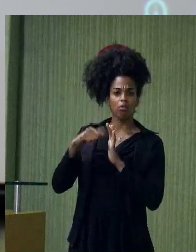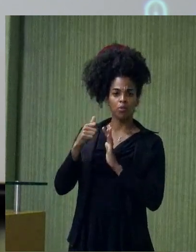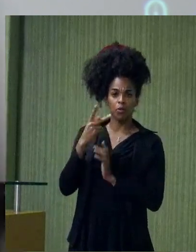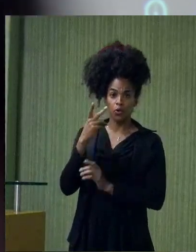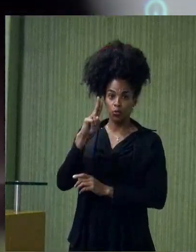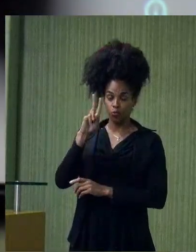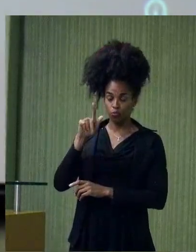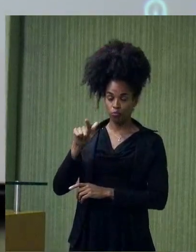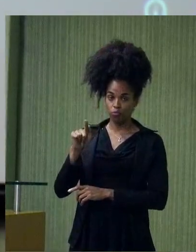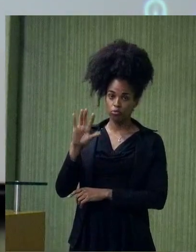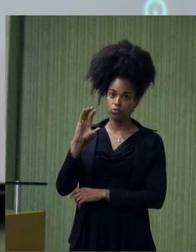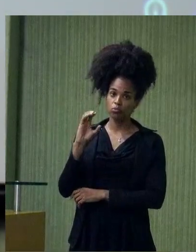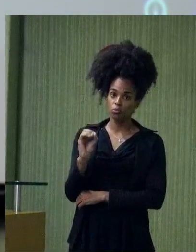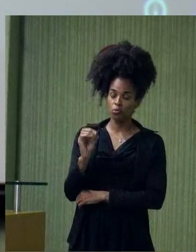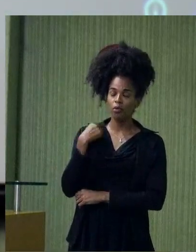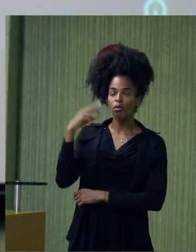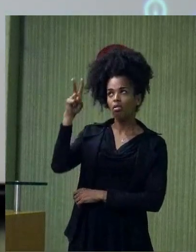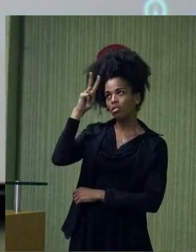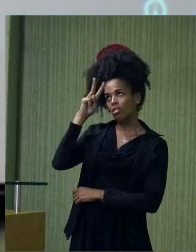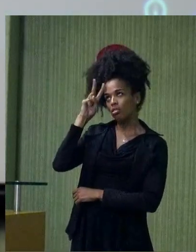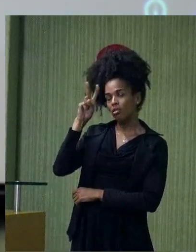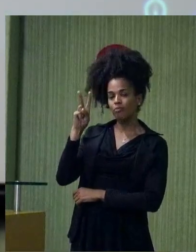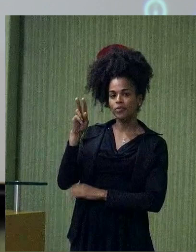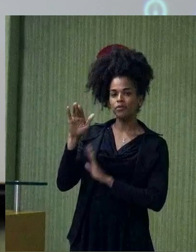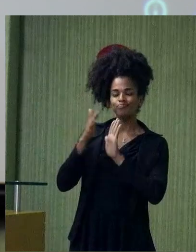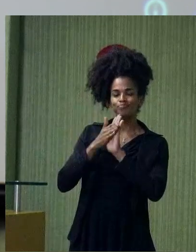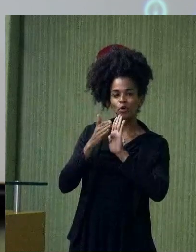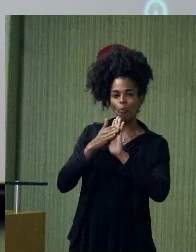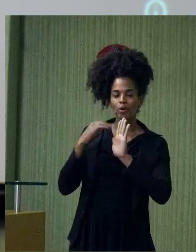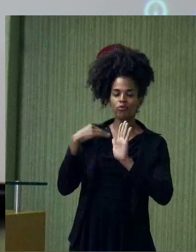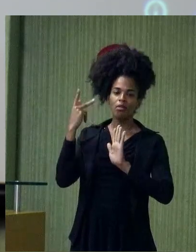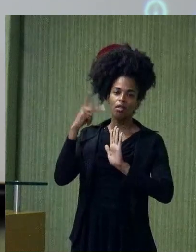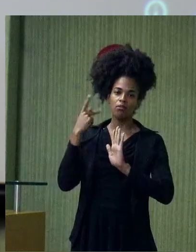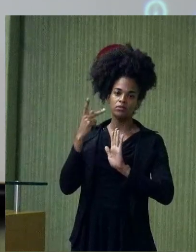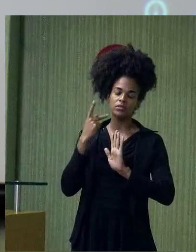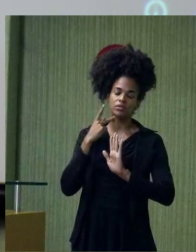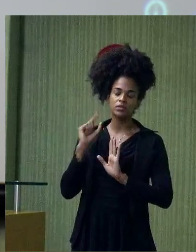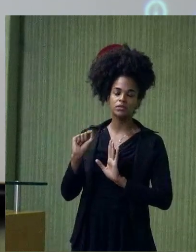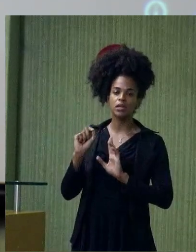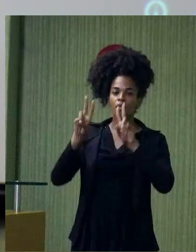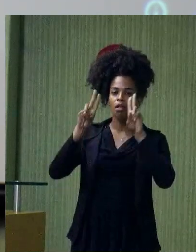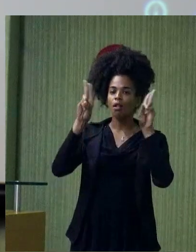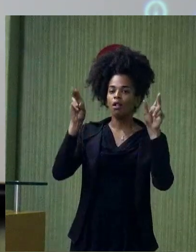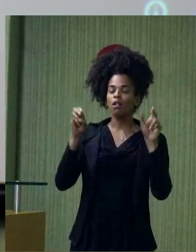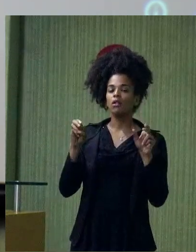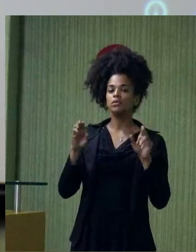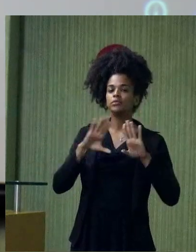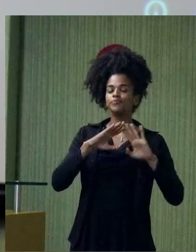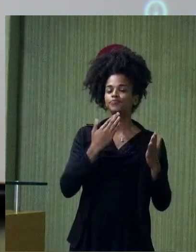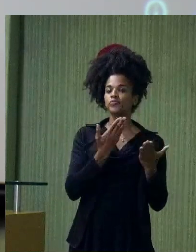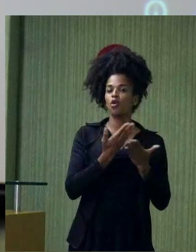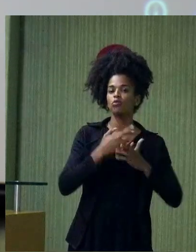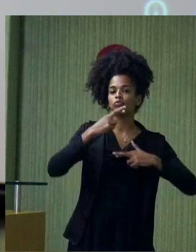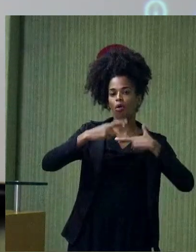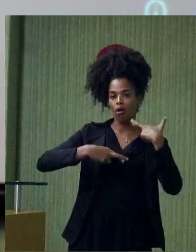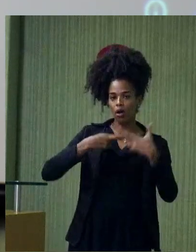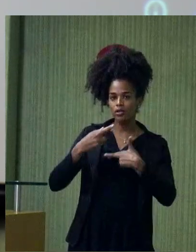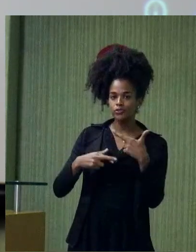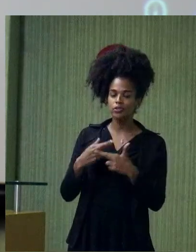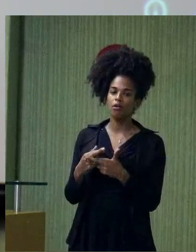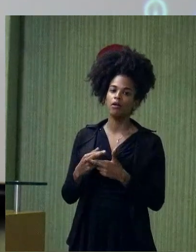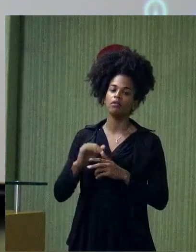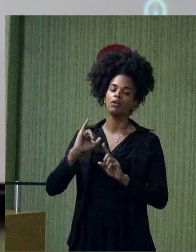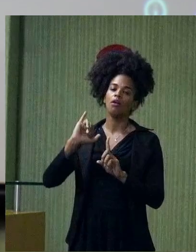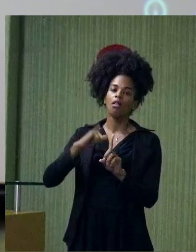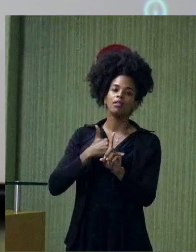muito do projeto que corre na minha promotoria né que é projeto escola restaurativa que fala exatamente de bullying a gente tá até com